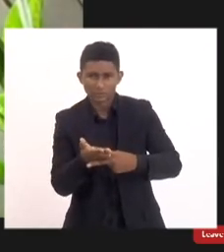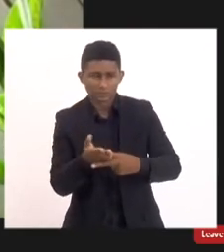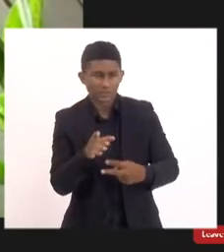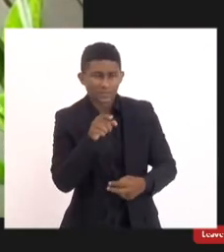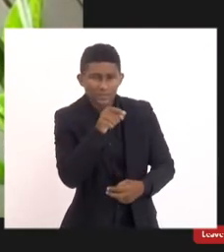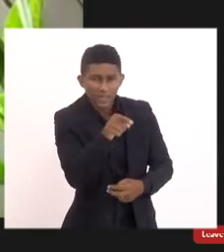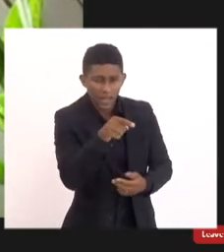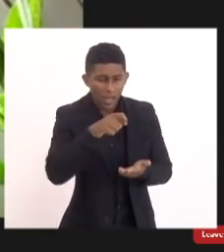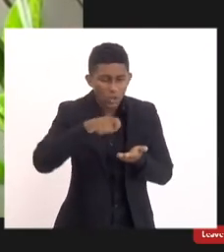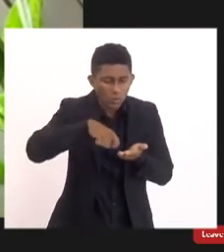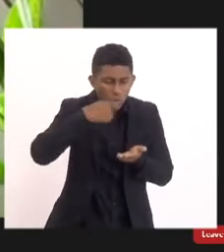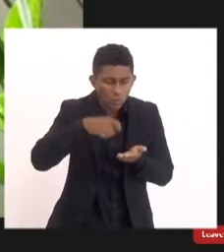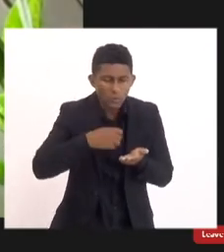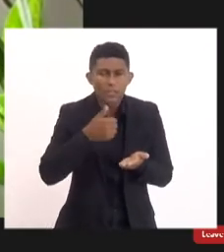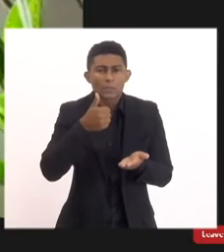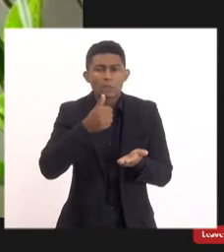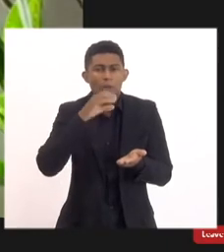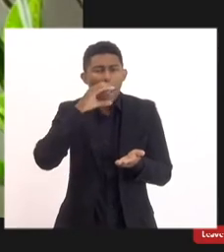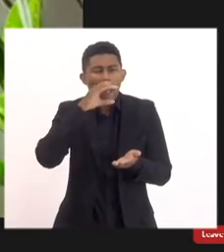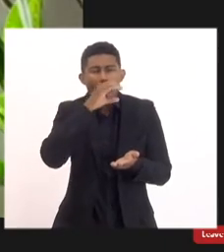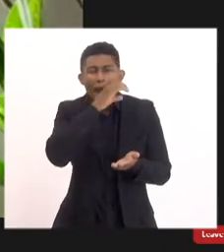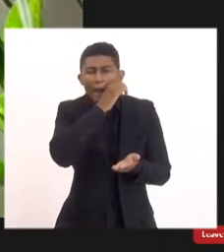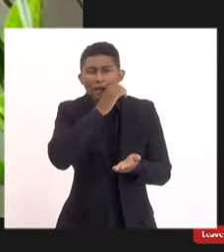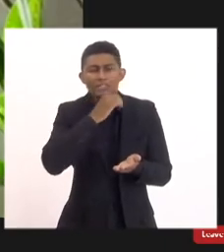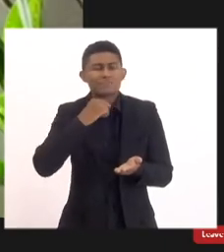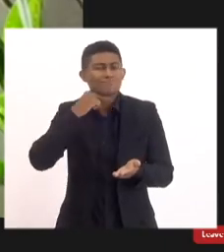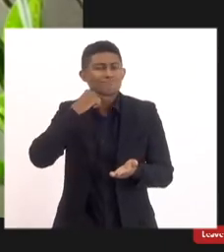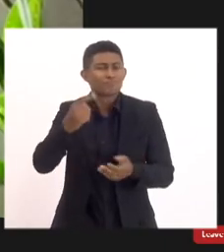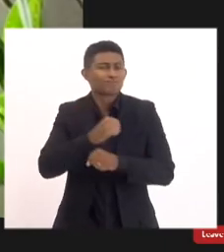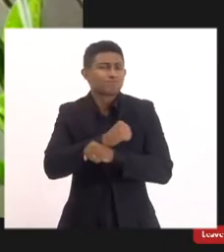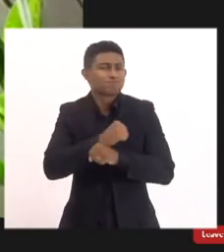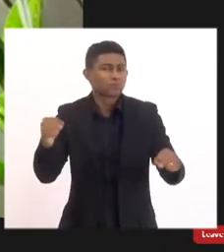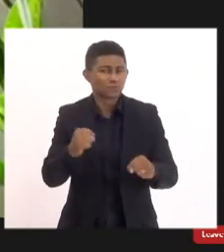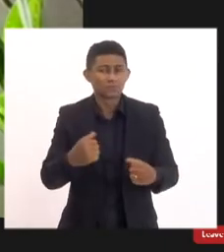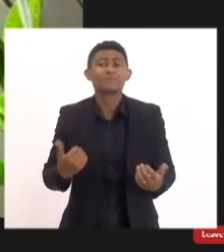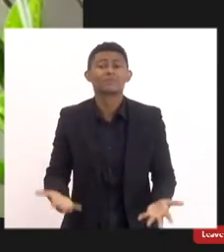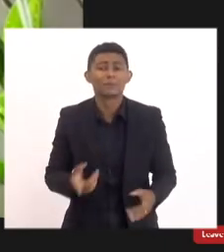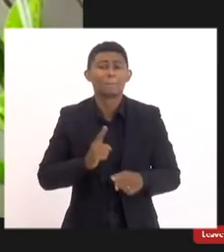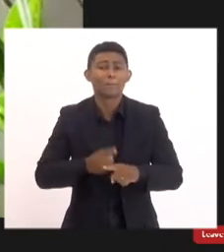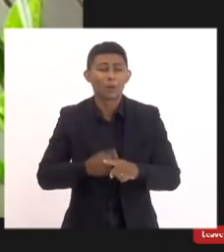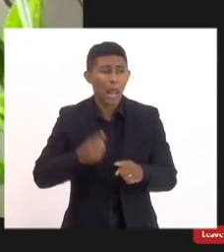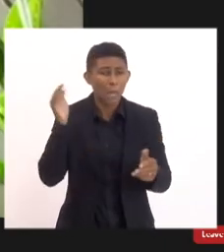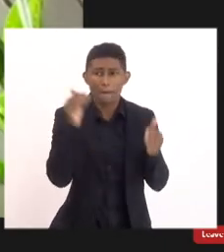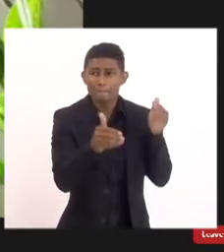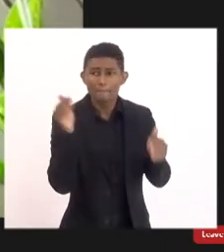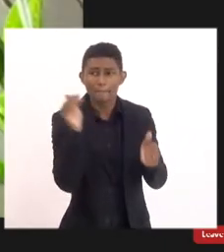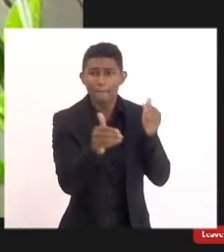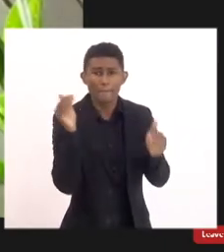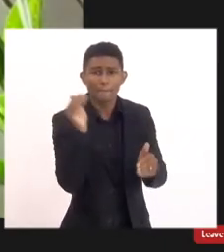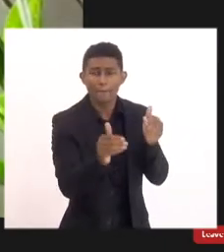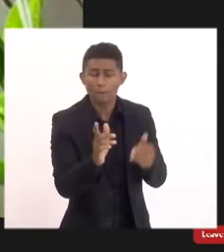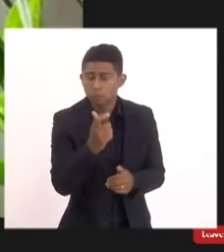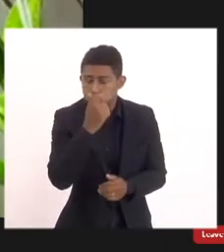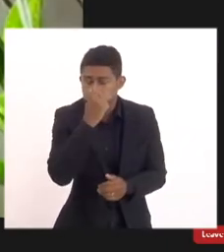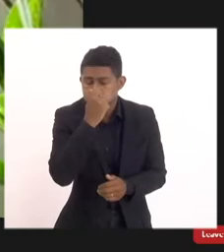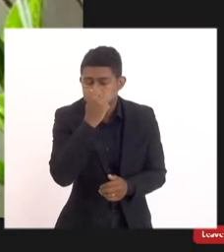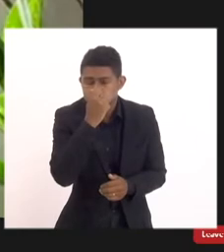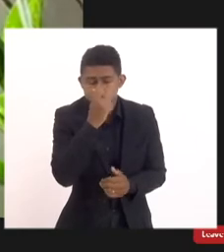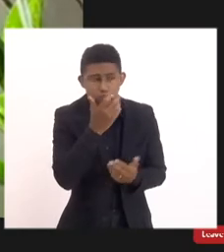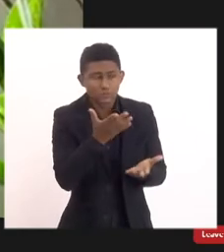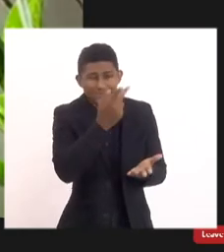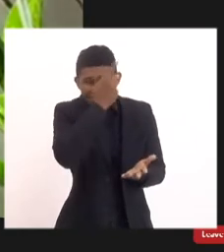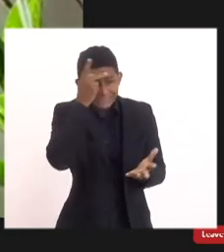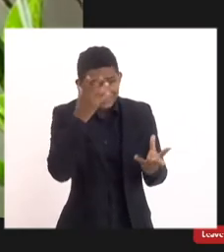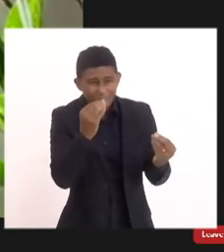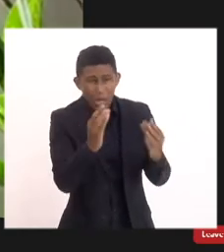quente, eu não consigo. É uma aglomeração única e eu não consigo atender a todo mundo. Então, era